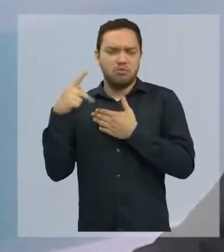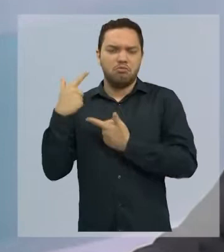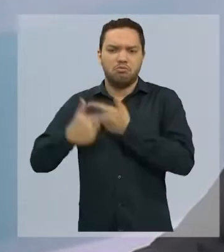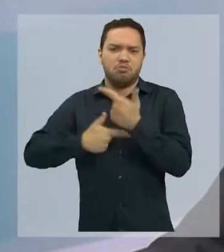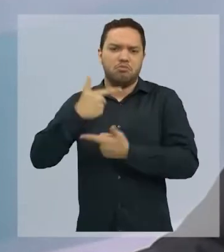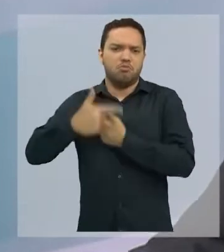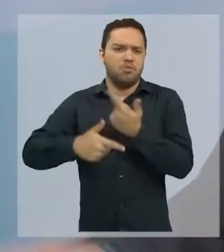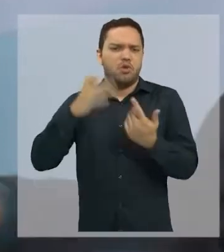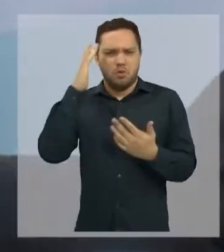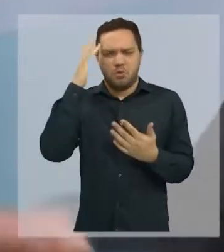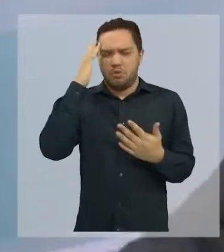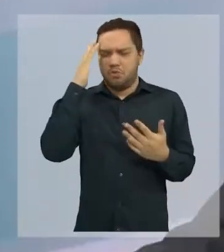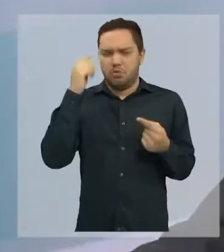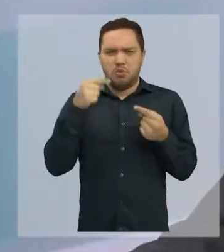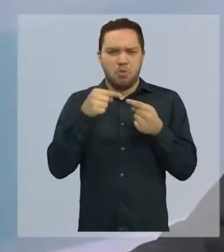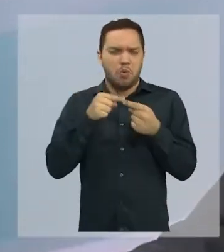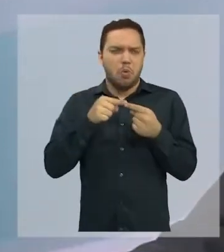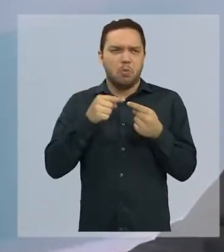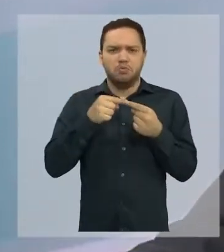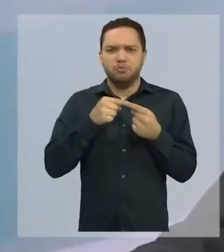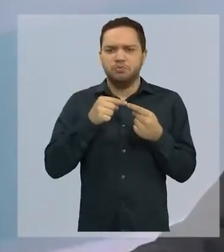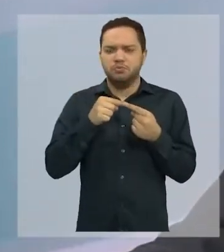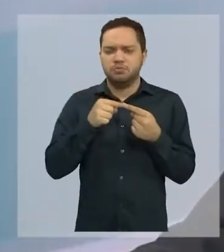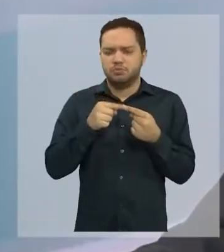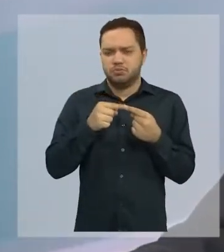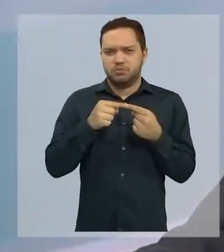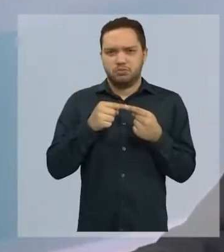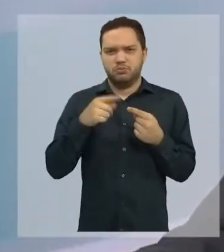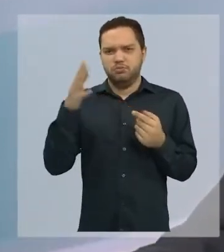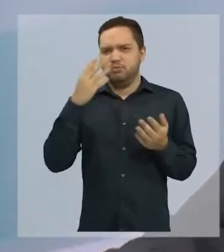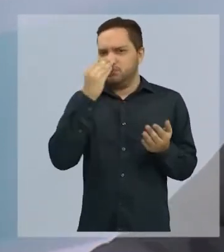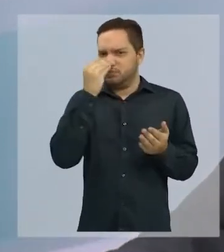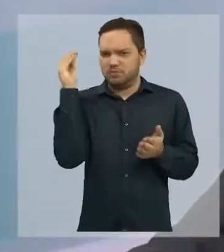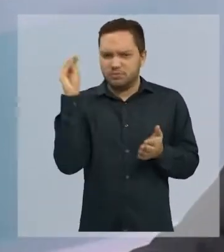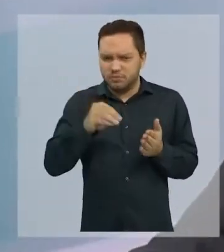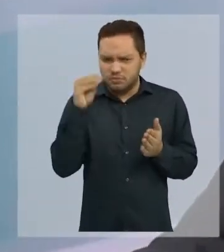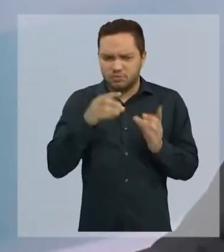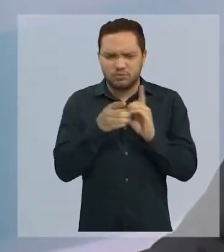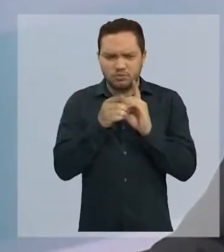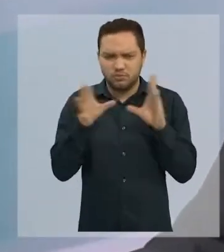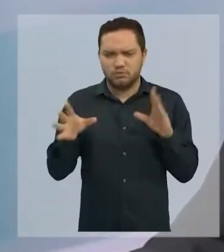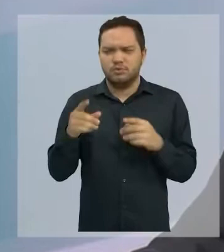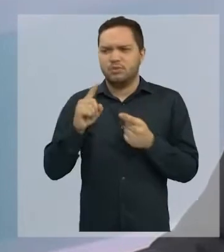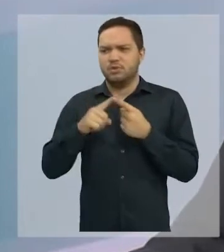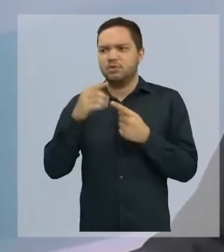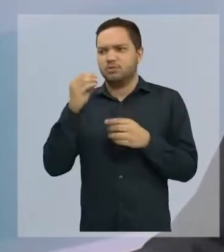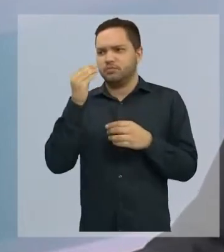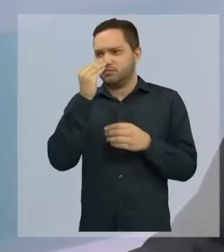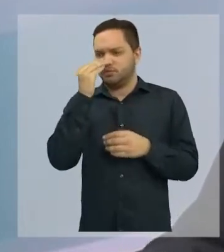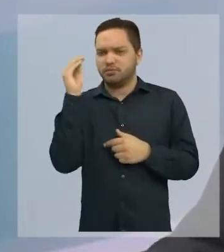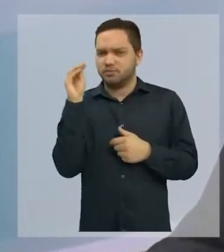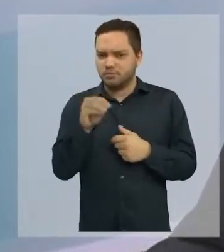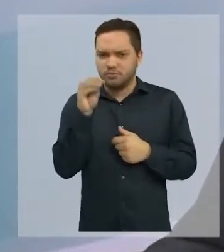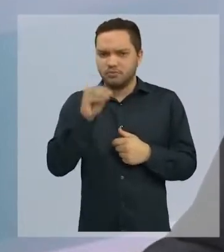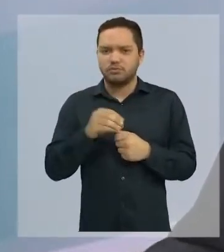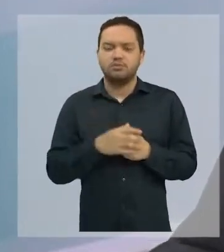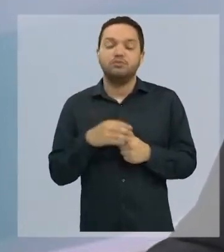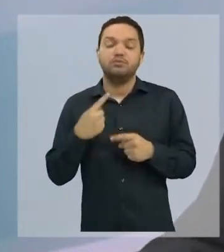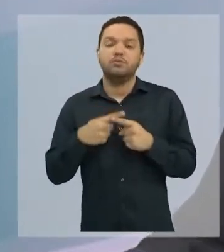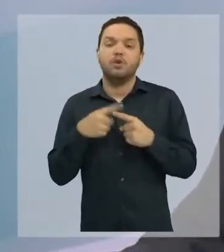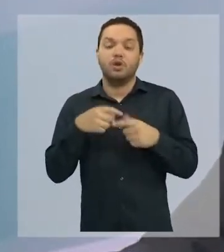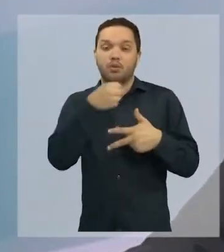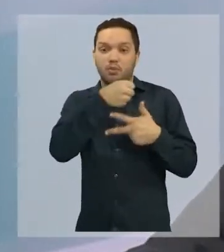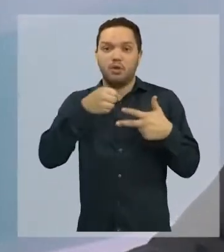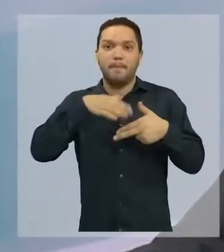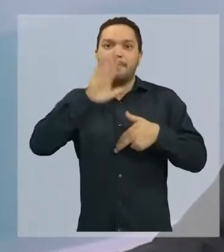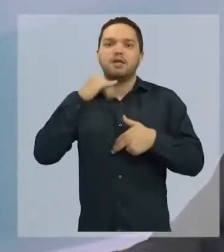Eu não considero, como o professor Maia disse aqui, eu não considero que seja desprezo pela democracia e nem pelo poder mais importante,